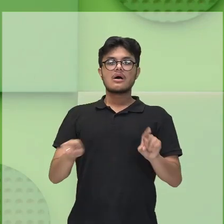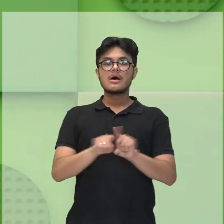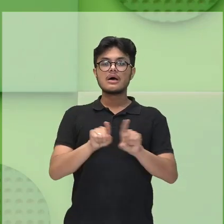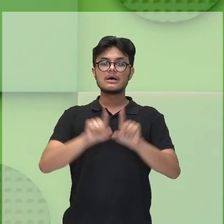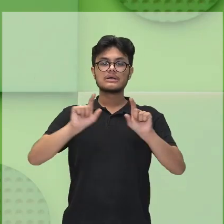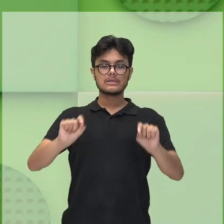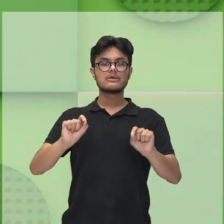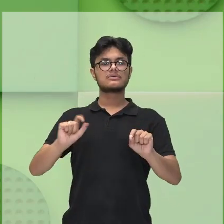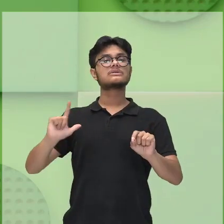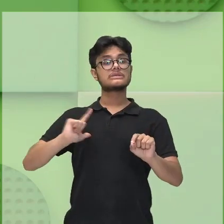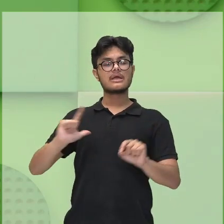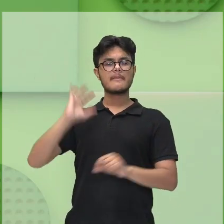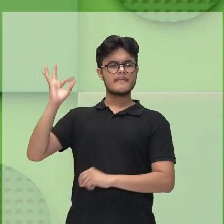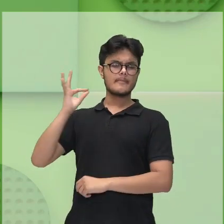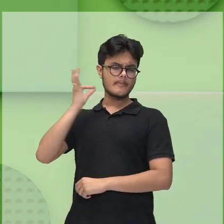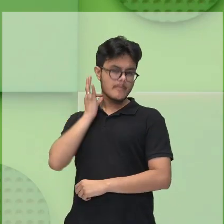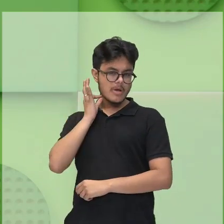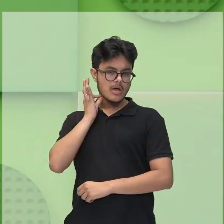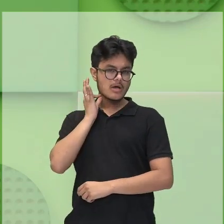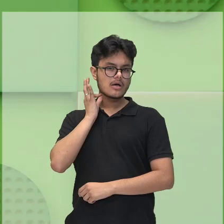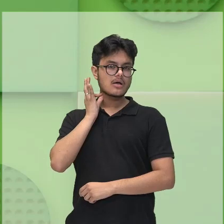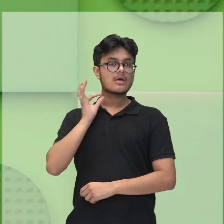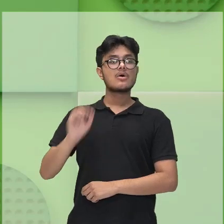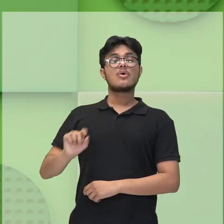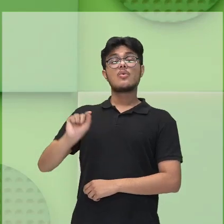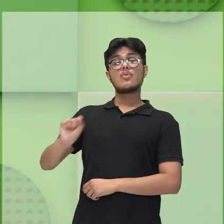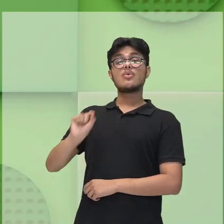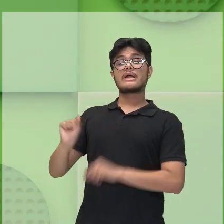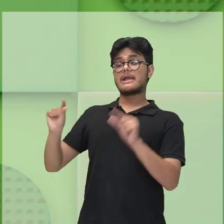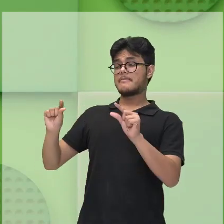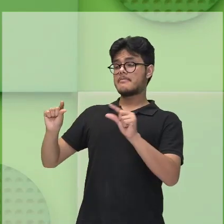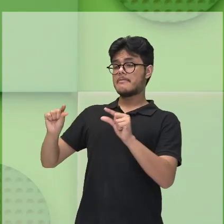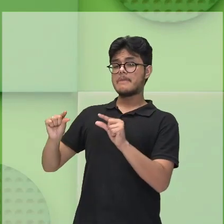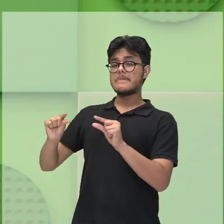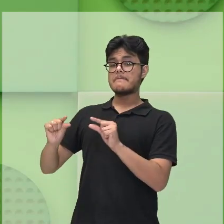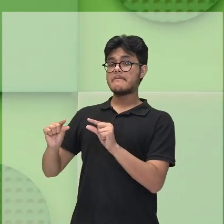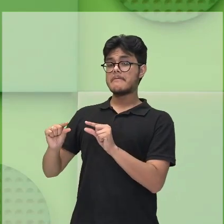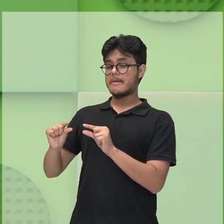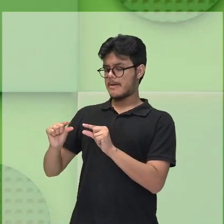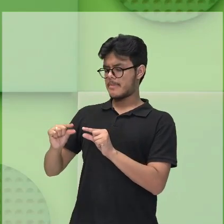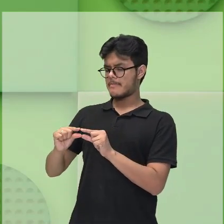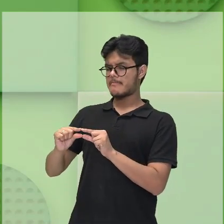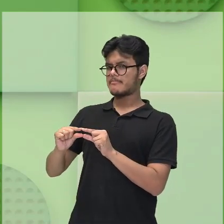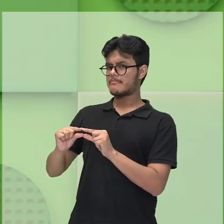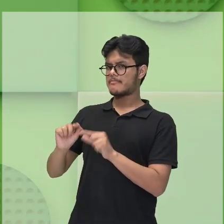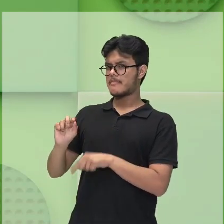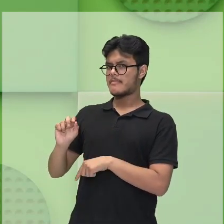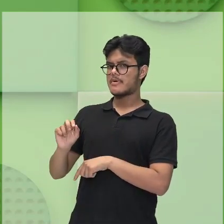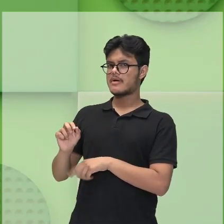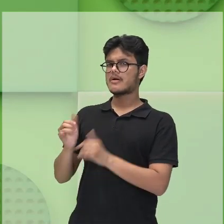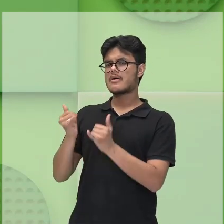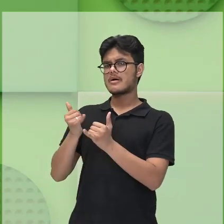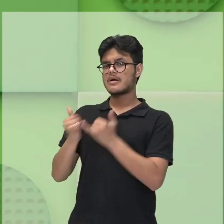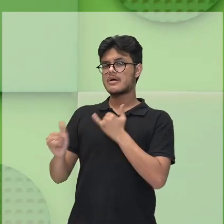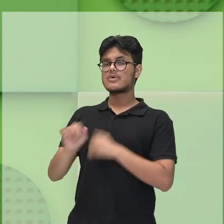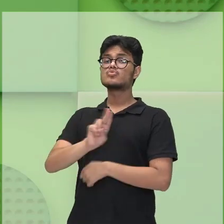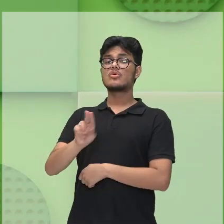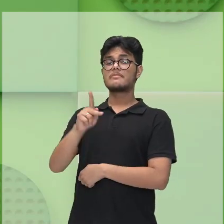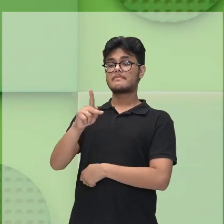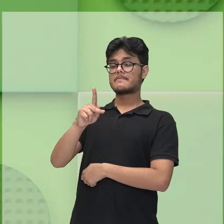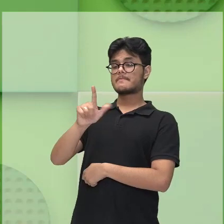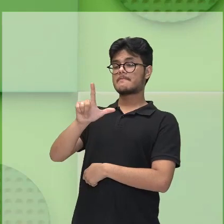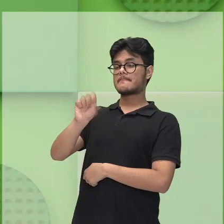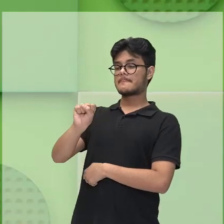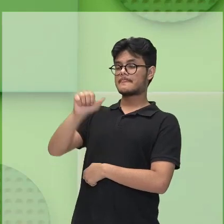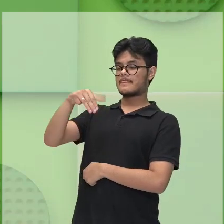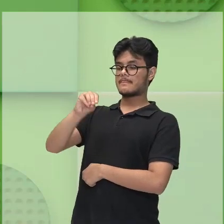ele leva até a pessoa um parasita, né? Um protozoário que a gente chama do gênero Plasmodium,